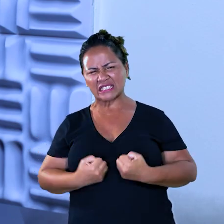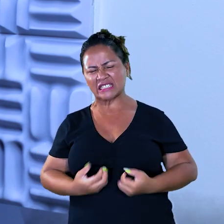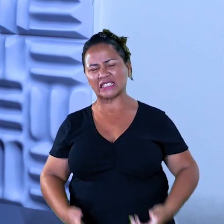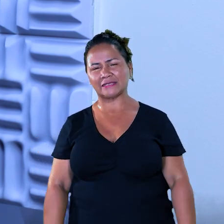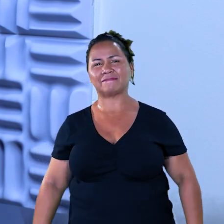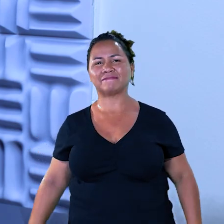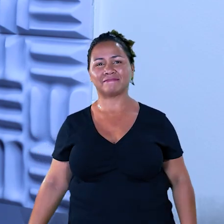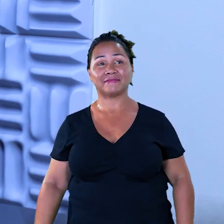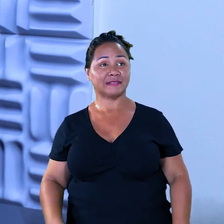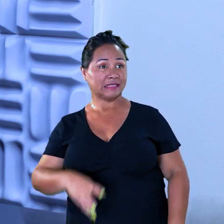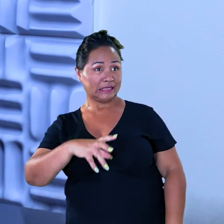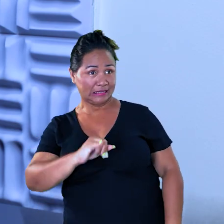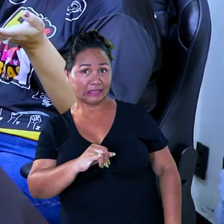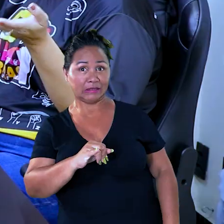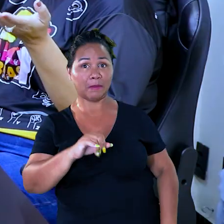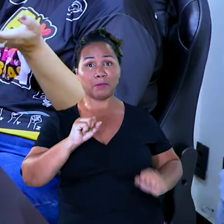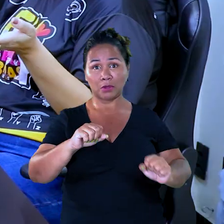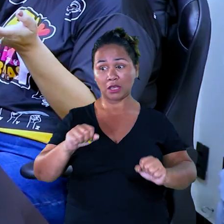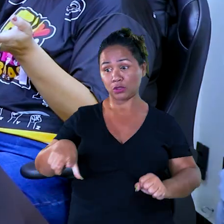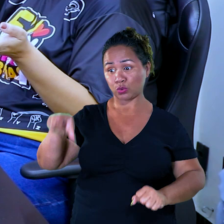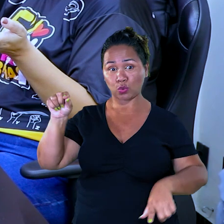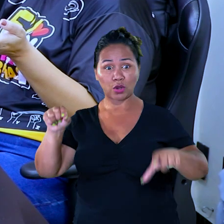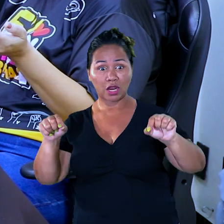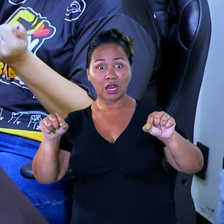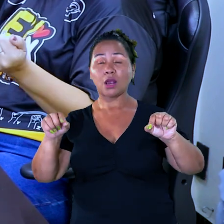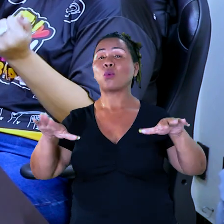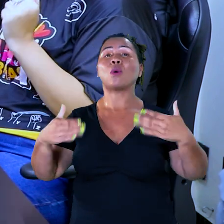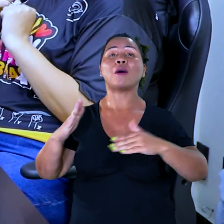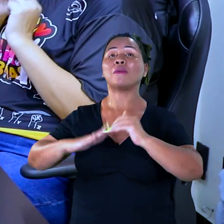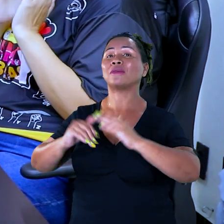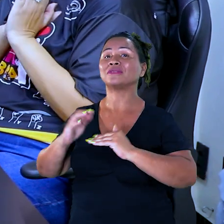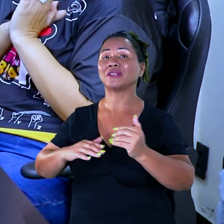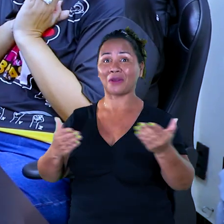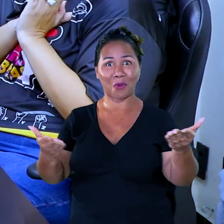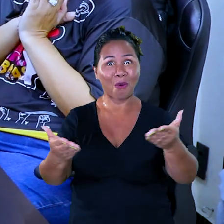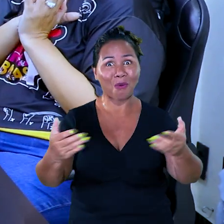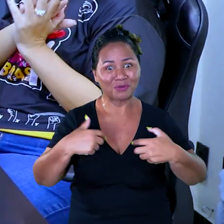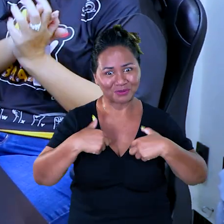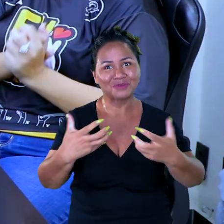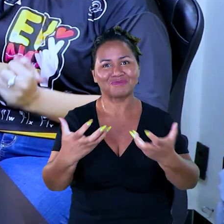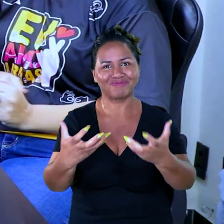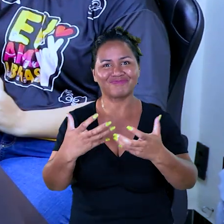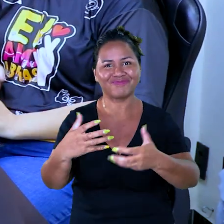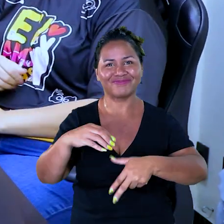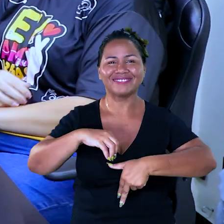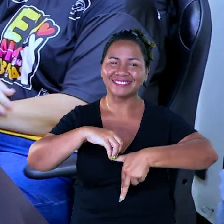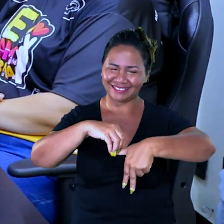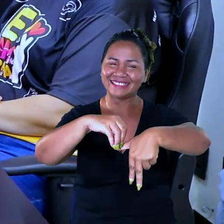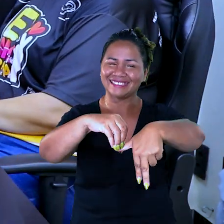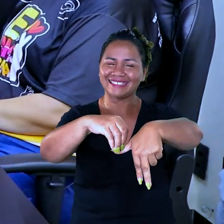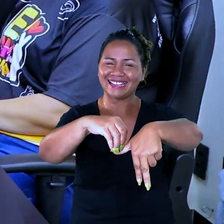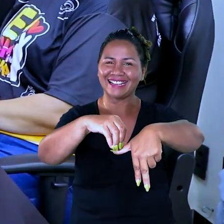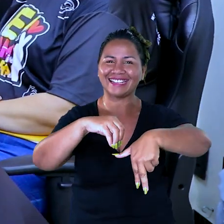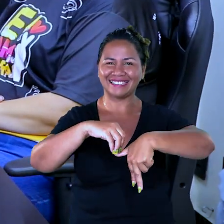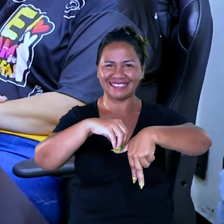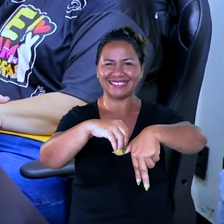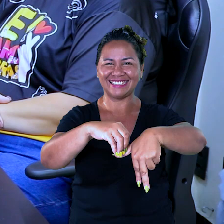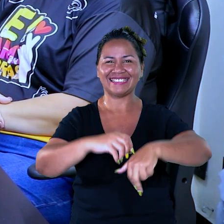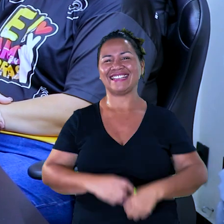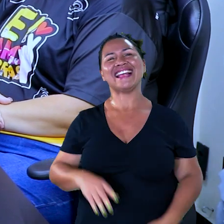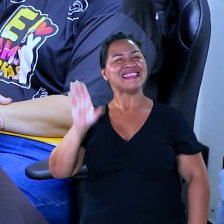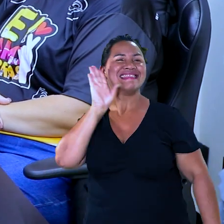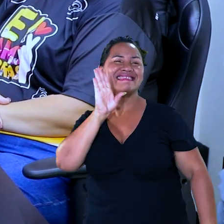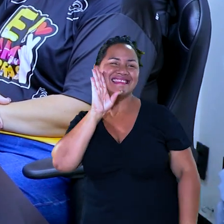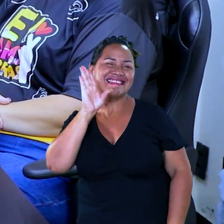você pudesse dizer de 1 a 10. Hoje, guia intérprete. É mesmo? Olha, gente, que legal. Hoje, guia intérprete. E você já teve